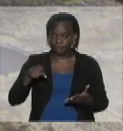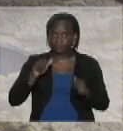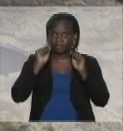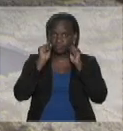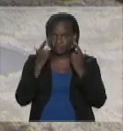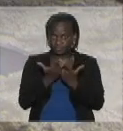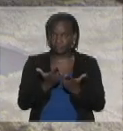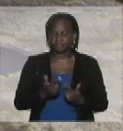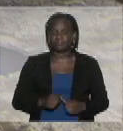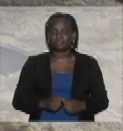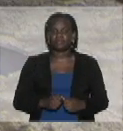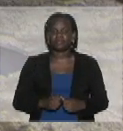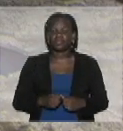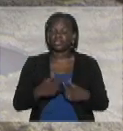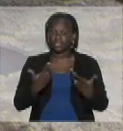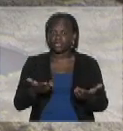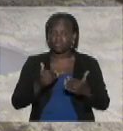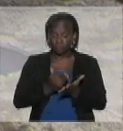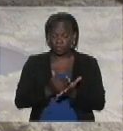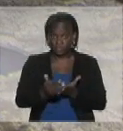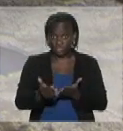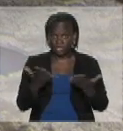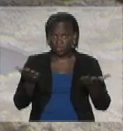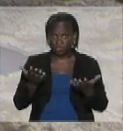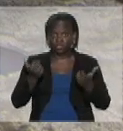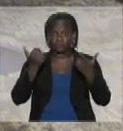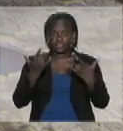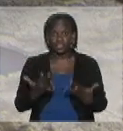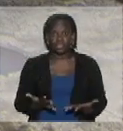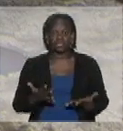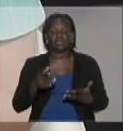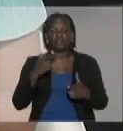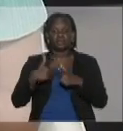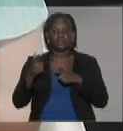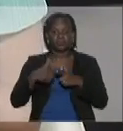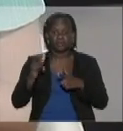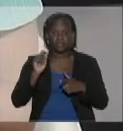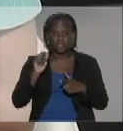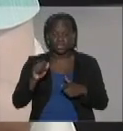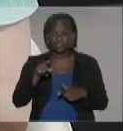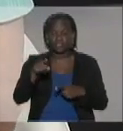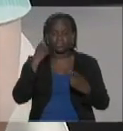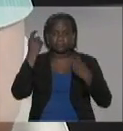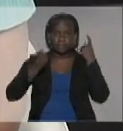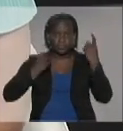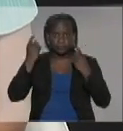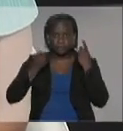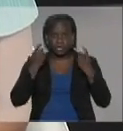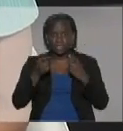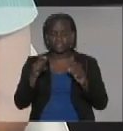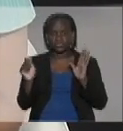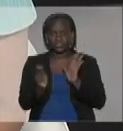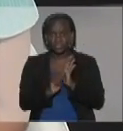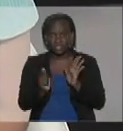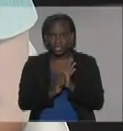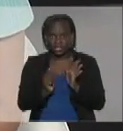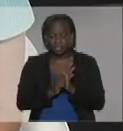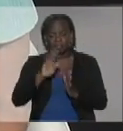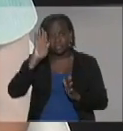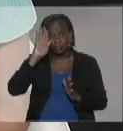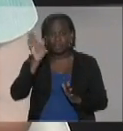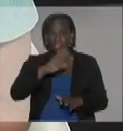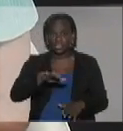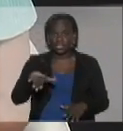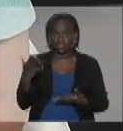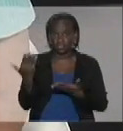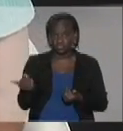aqui na TV Alerj. Vamos então começar esse primeiro bloco falando sobre essa questão da sua preocupação com as drogas,